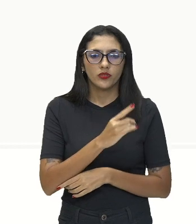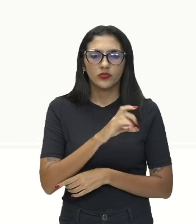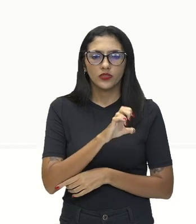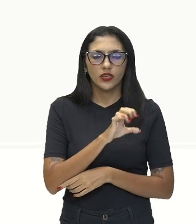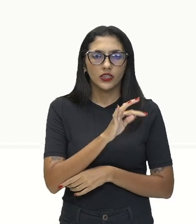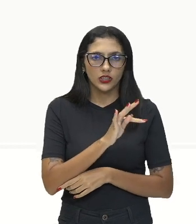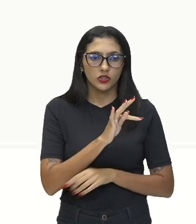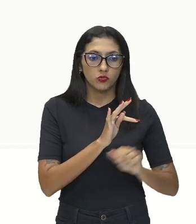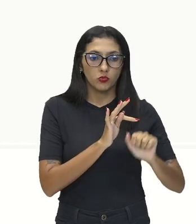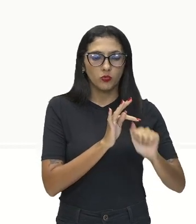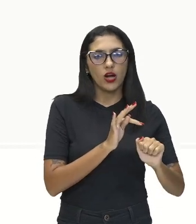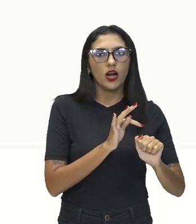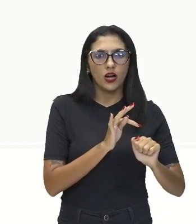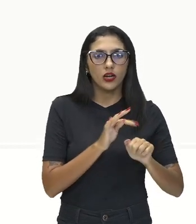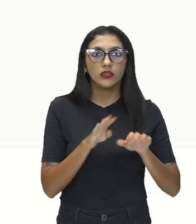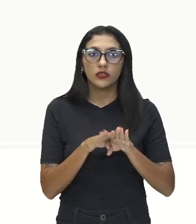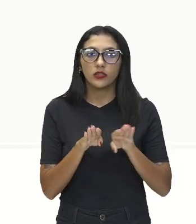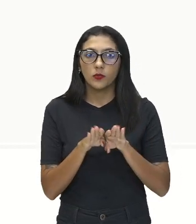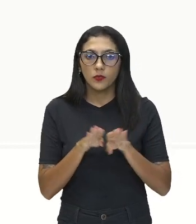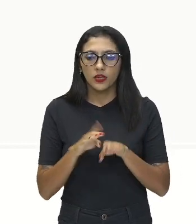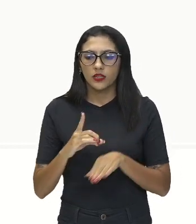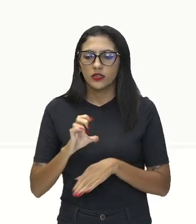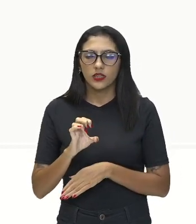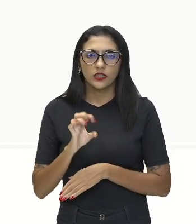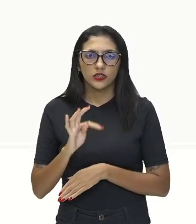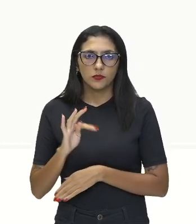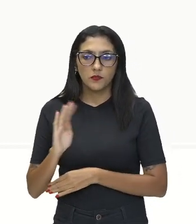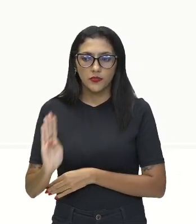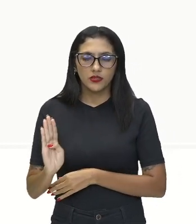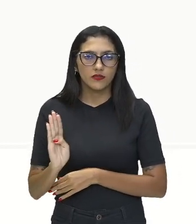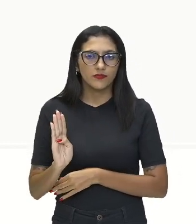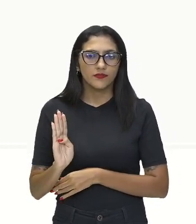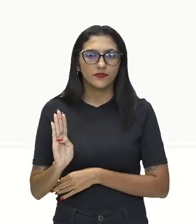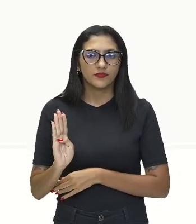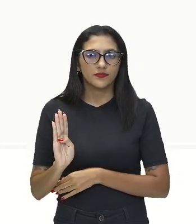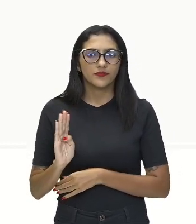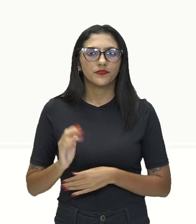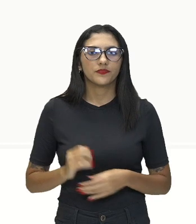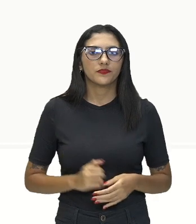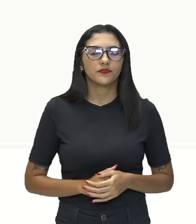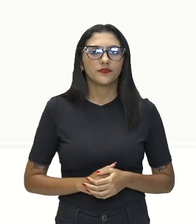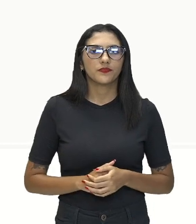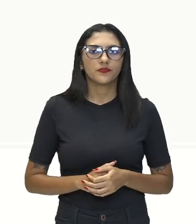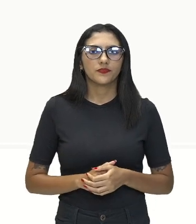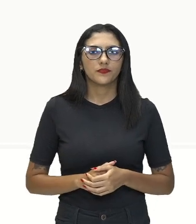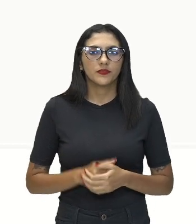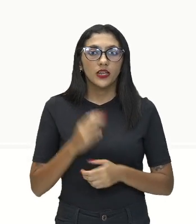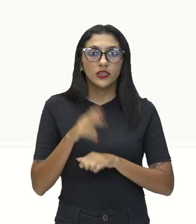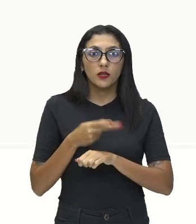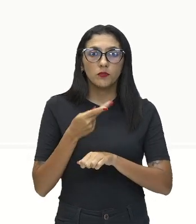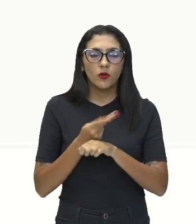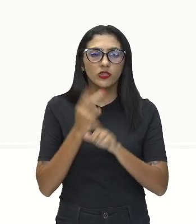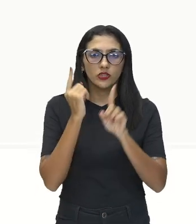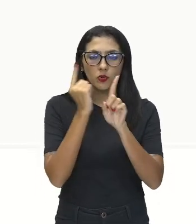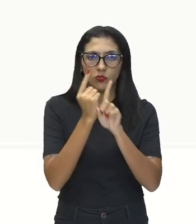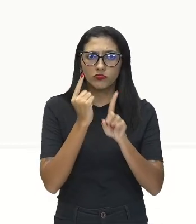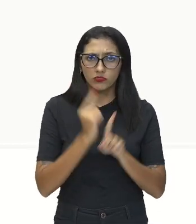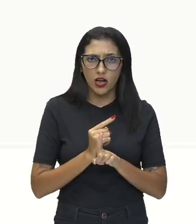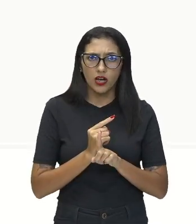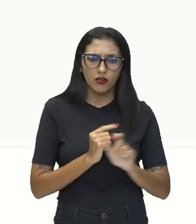da matriz A e o valor do determinante da matriz B. Quando a gente encontrar esses